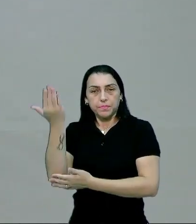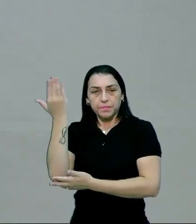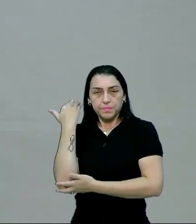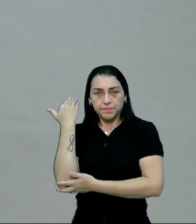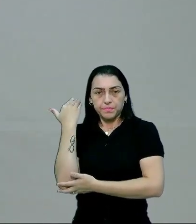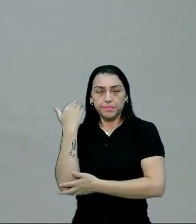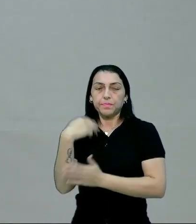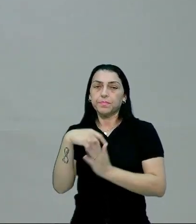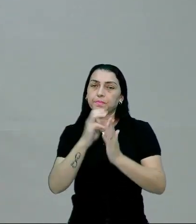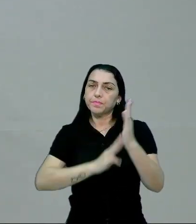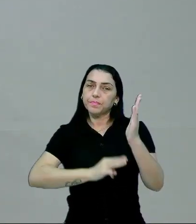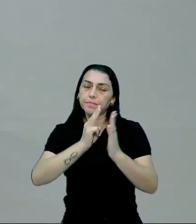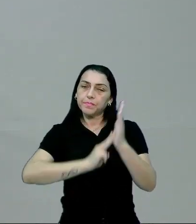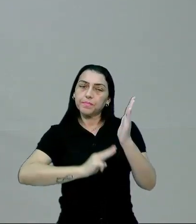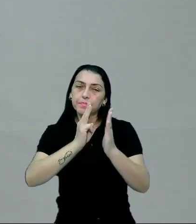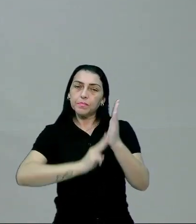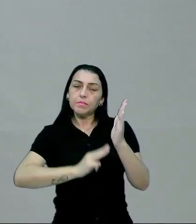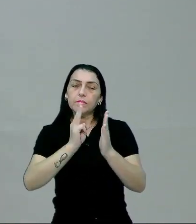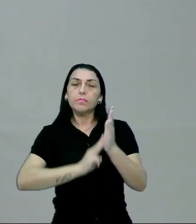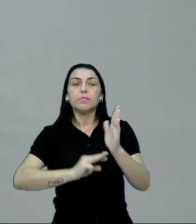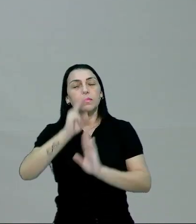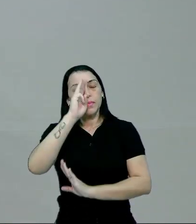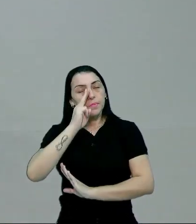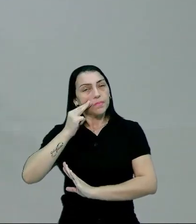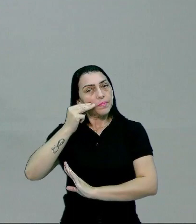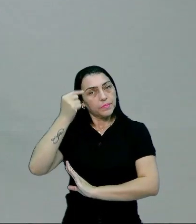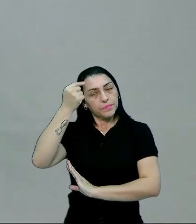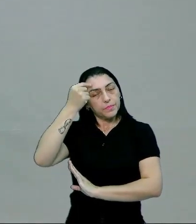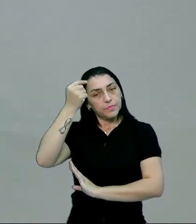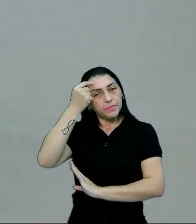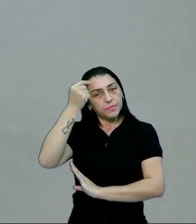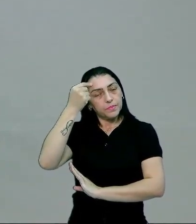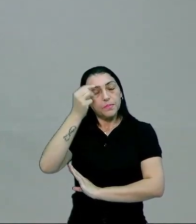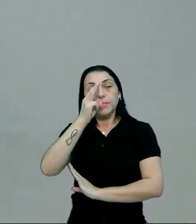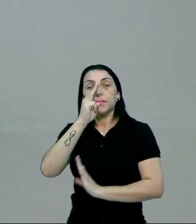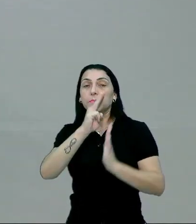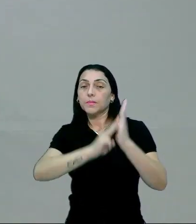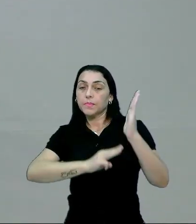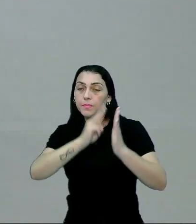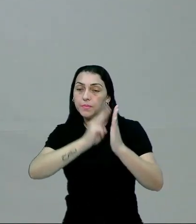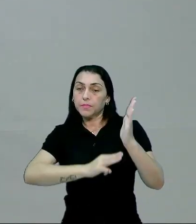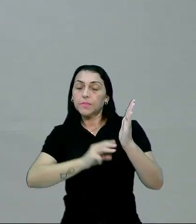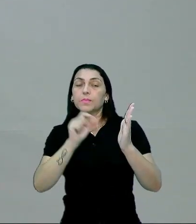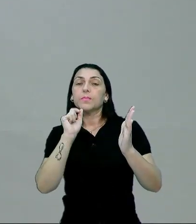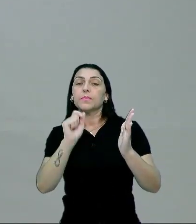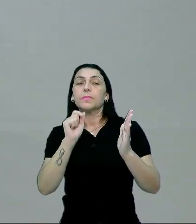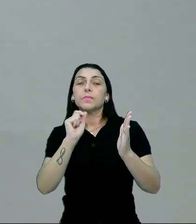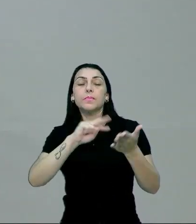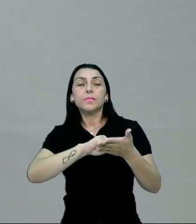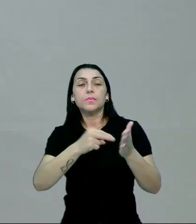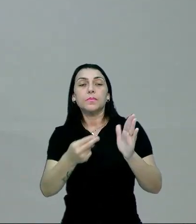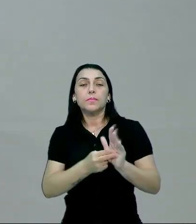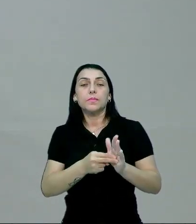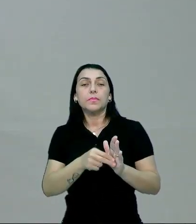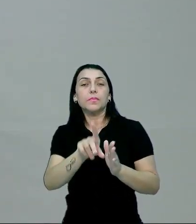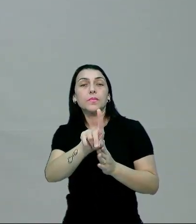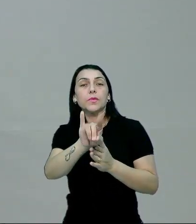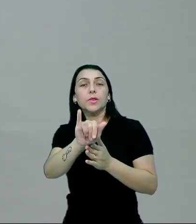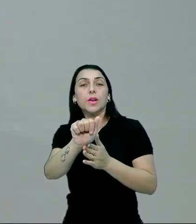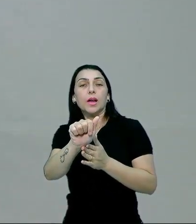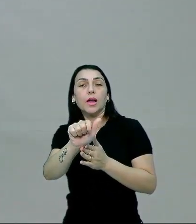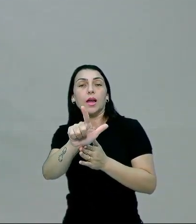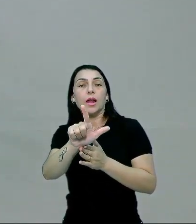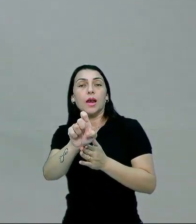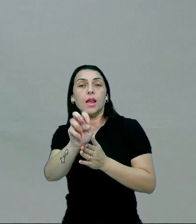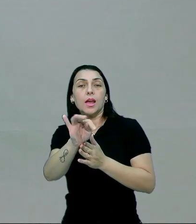a metodologia aplicada por Karl Marx é uma metodologia que leva em consideração a questão da dialética.